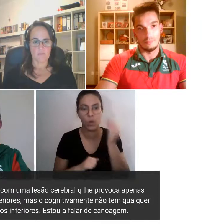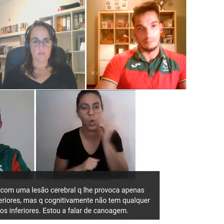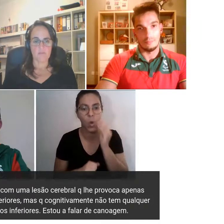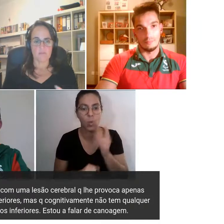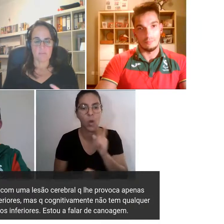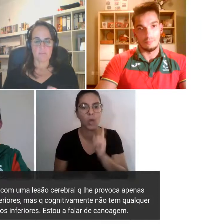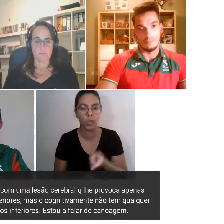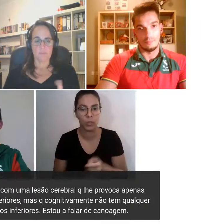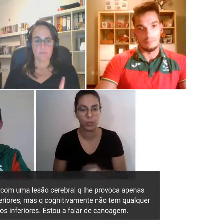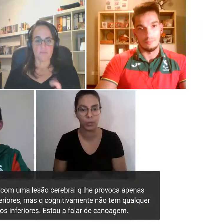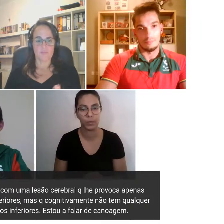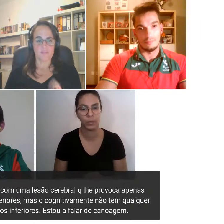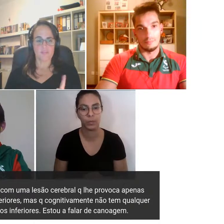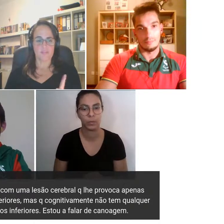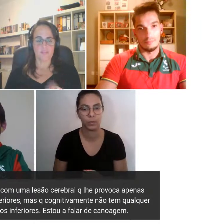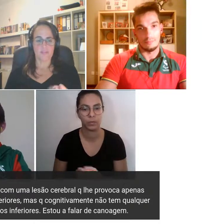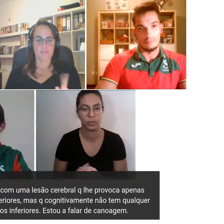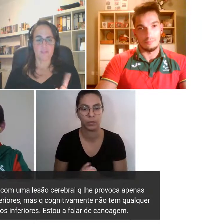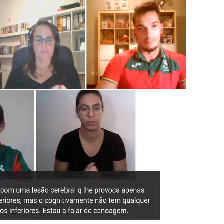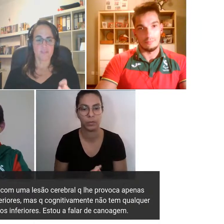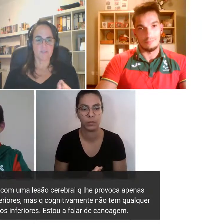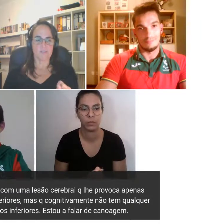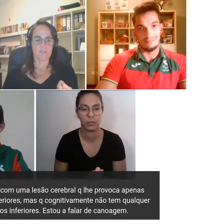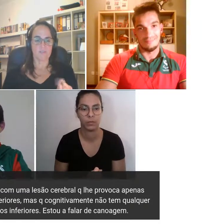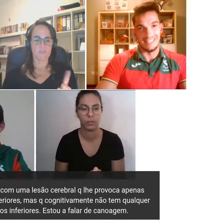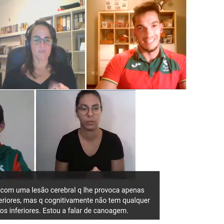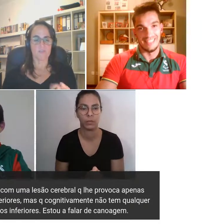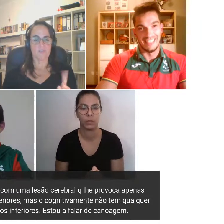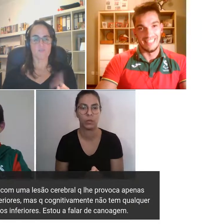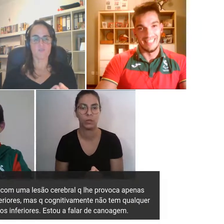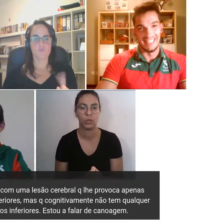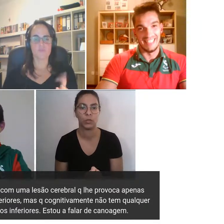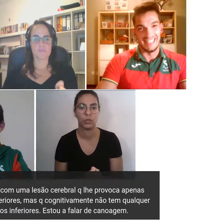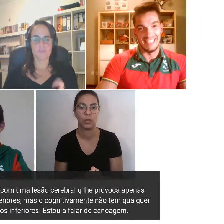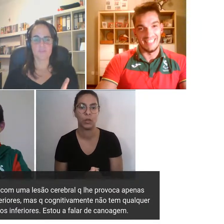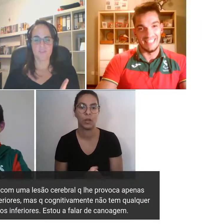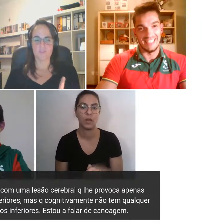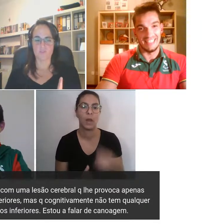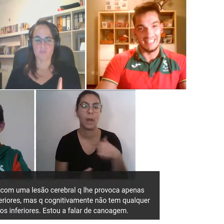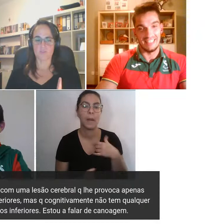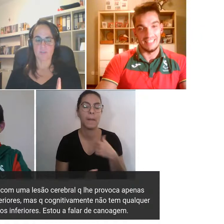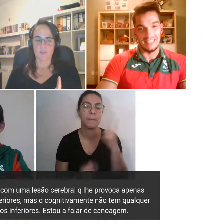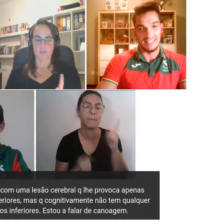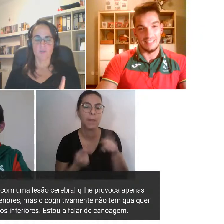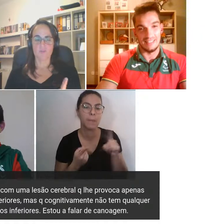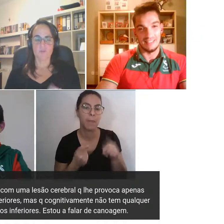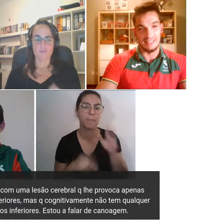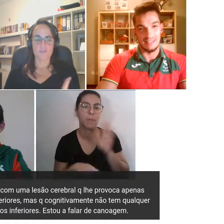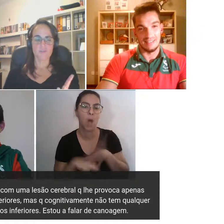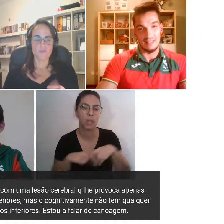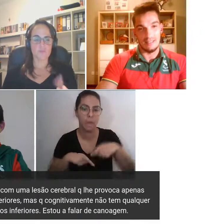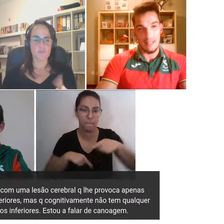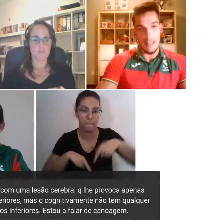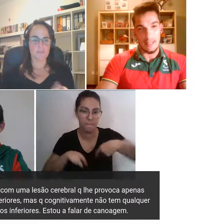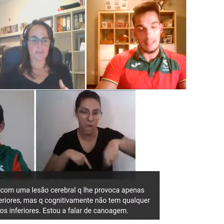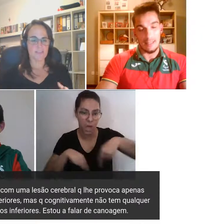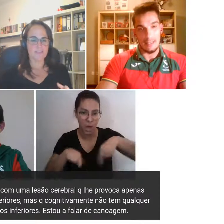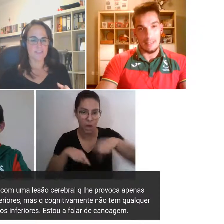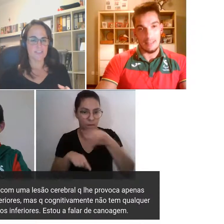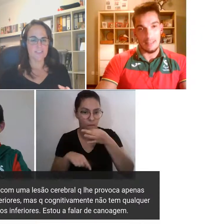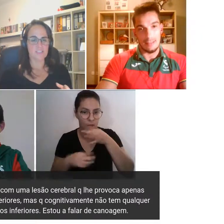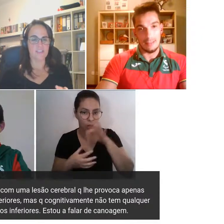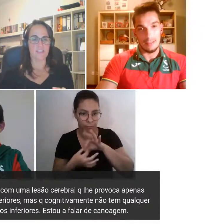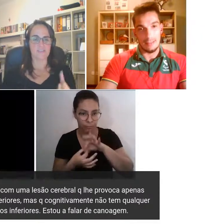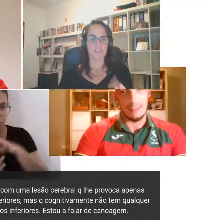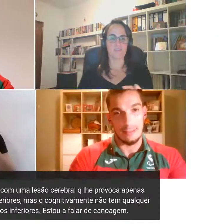Bem, a pergunta deve estar um bocadinho, porque falas duas vezes dos membros inferiores. Calculo que na segunda